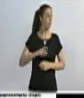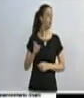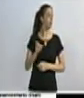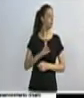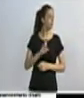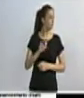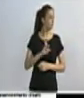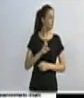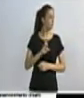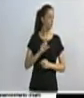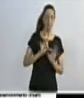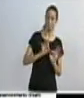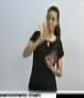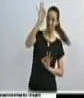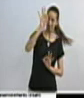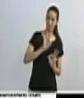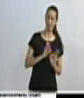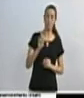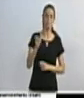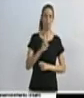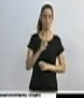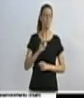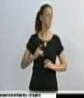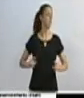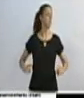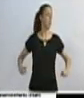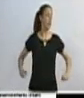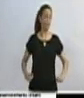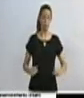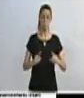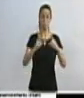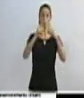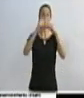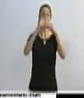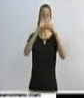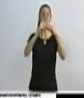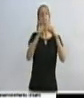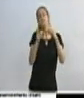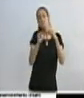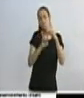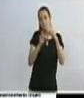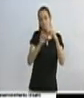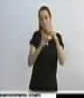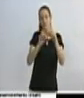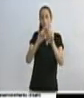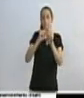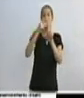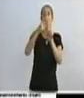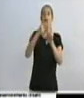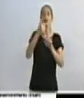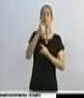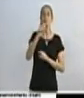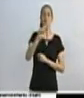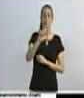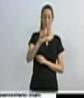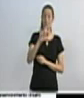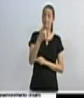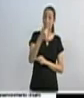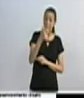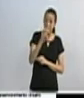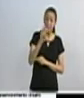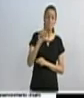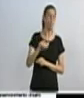edificação com altura X, a torre teria a altura X mais 15 metros. E com relação